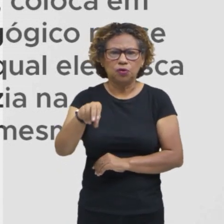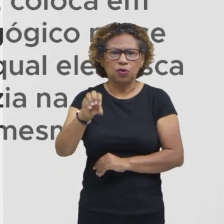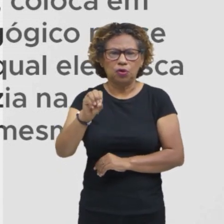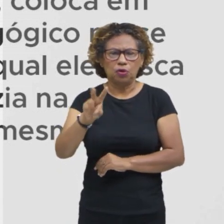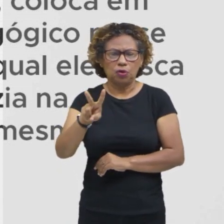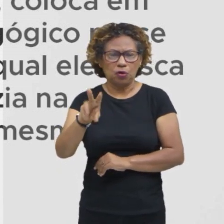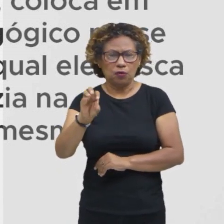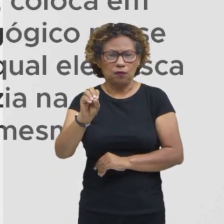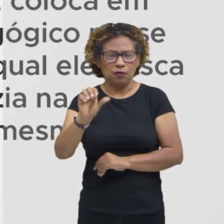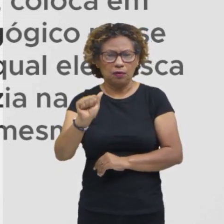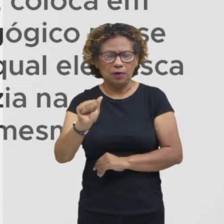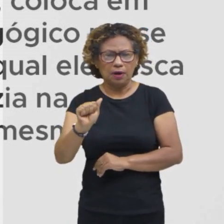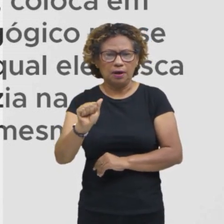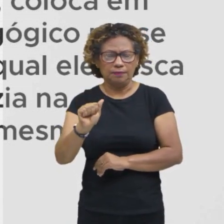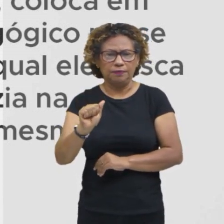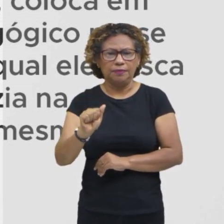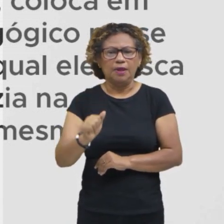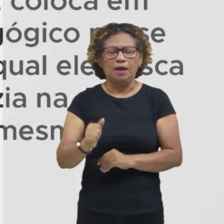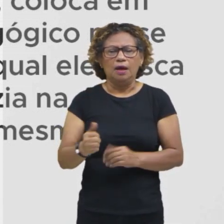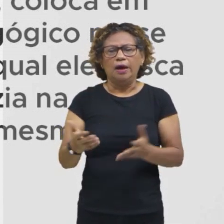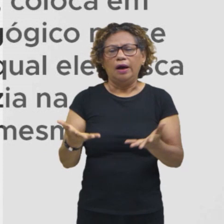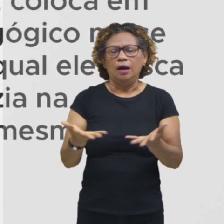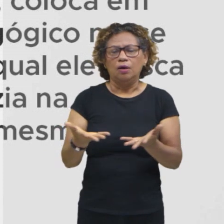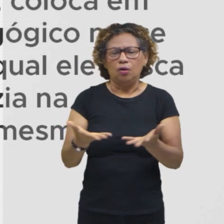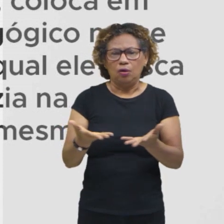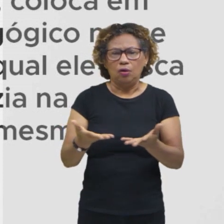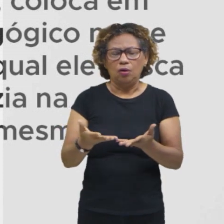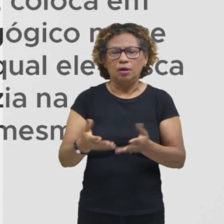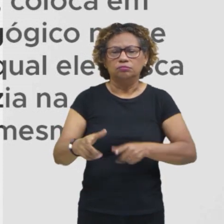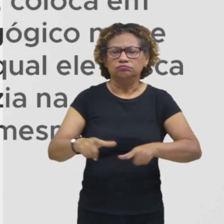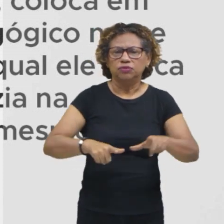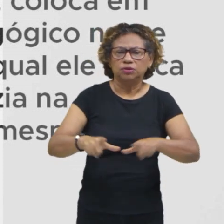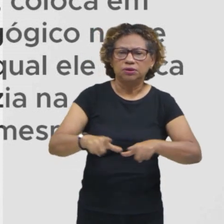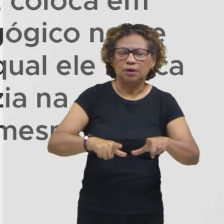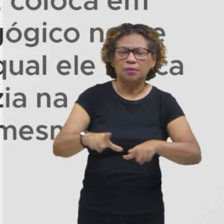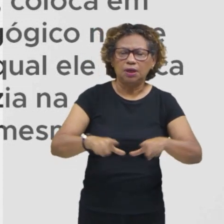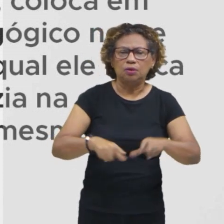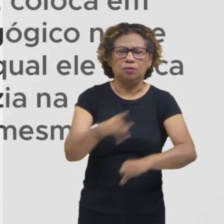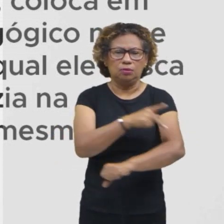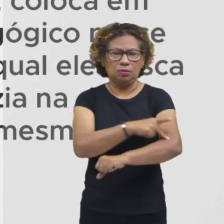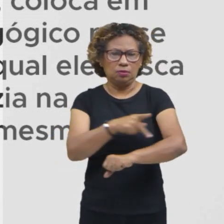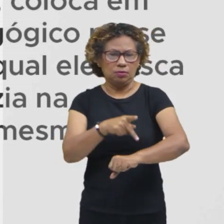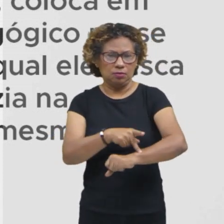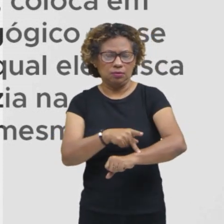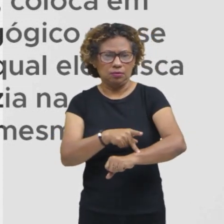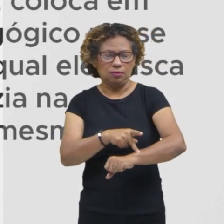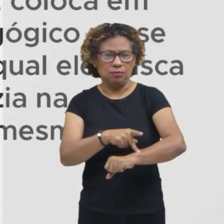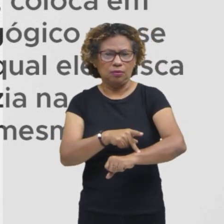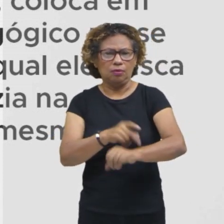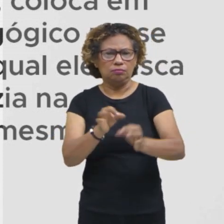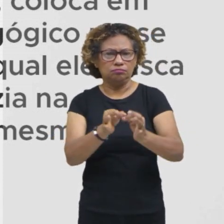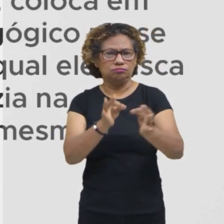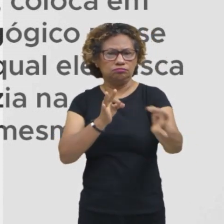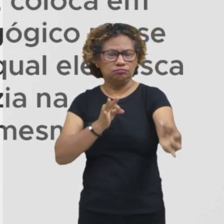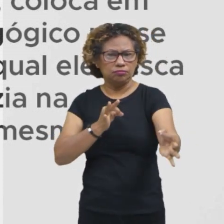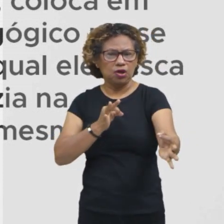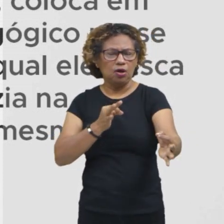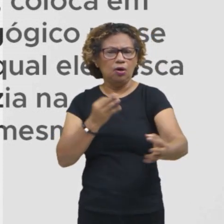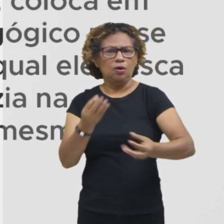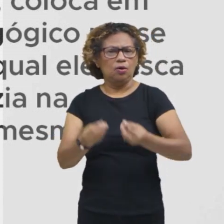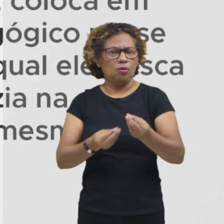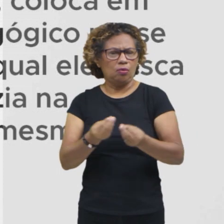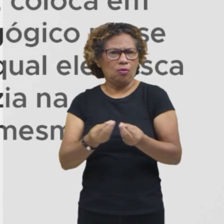ele pergunta sobre o foco, né, do trabalho do coordenador pedagógico nesse contexto de educação à distância, no qual ele